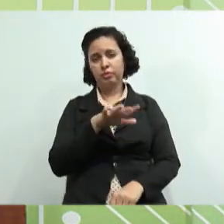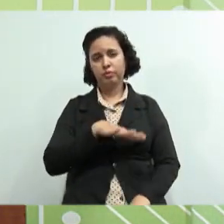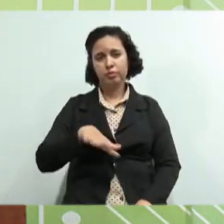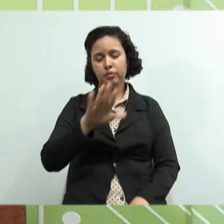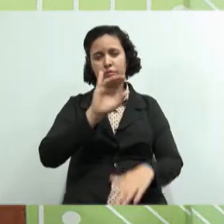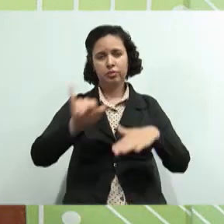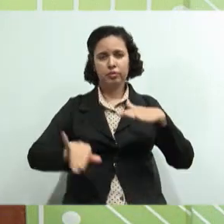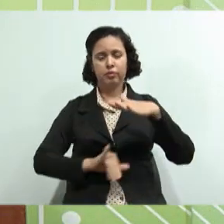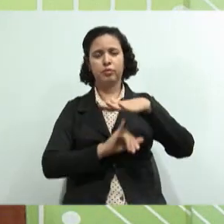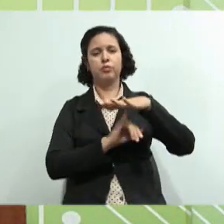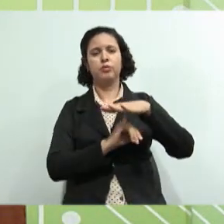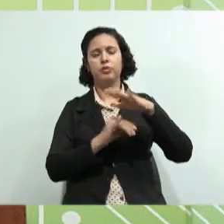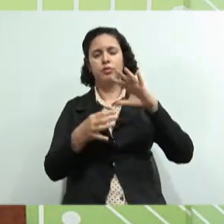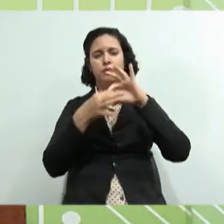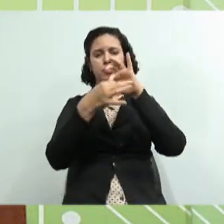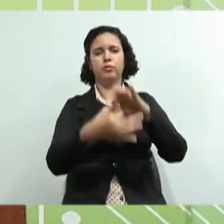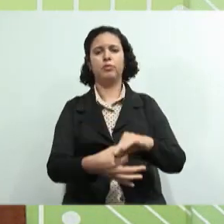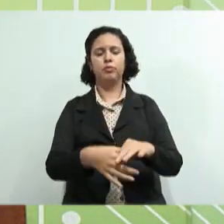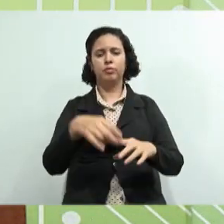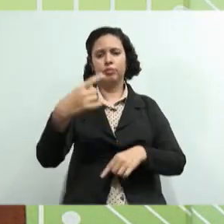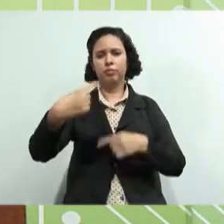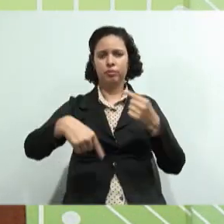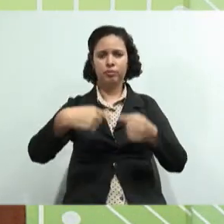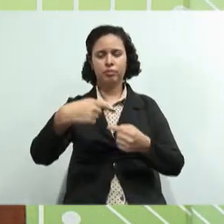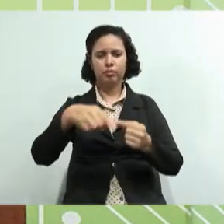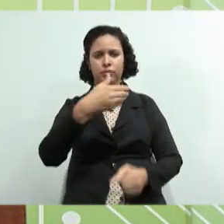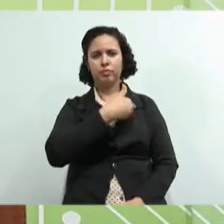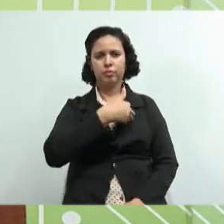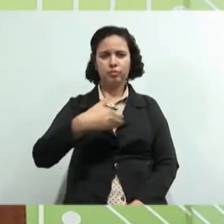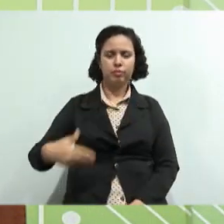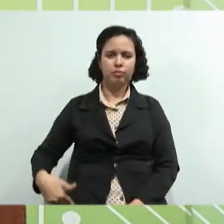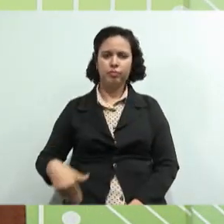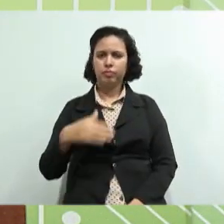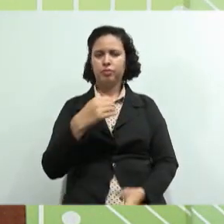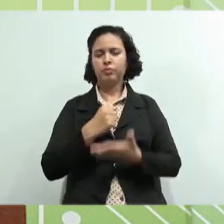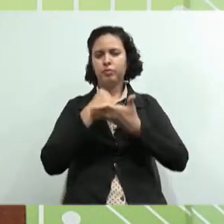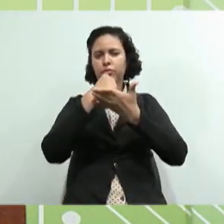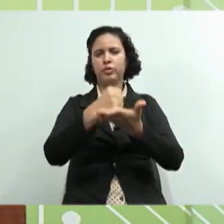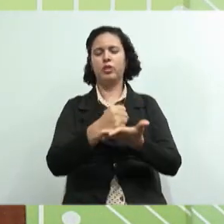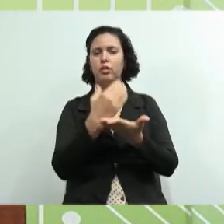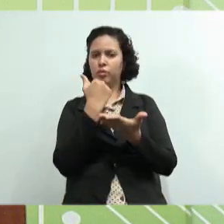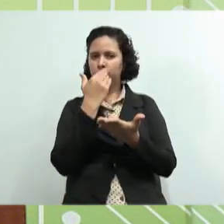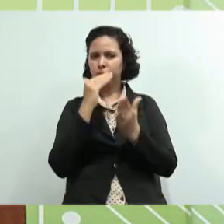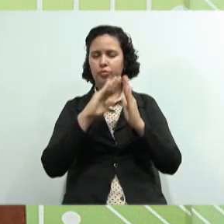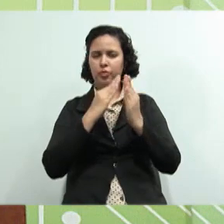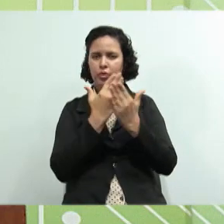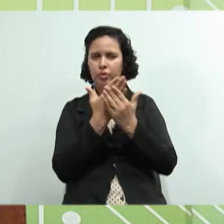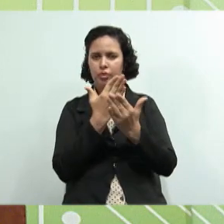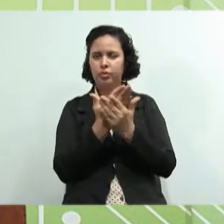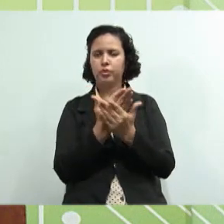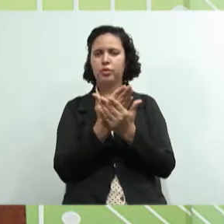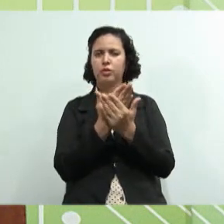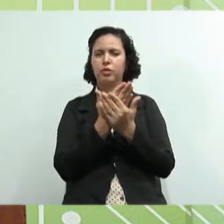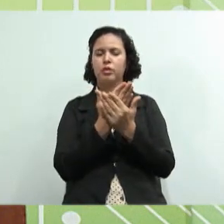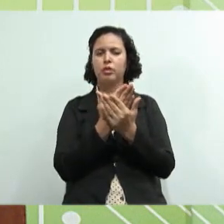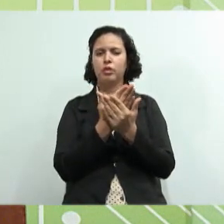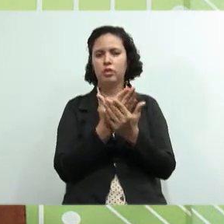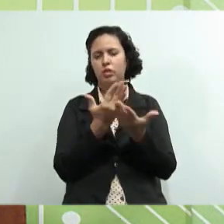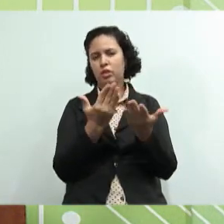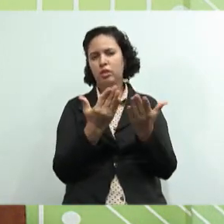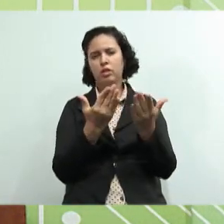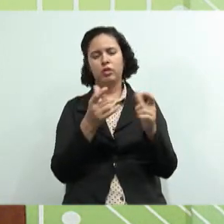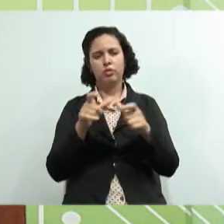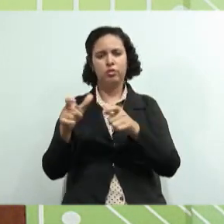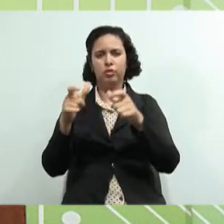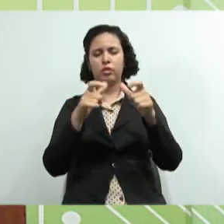aqueles ligados às políticas públicas, que vão levar, por exemplo, merenda escolar, a alimentação das creches, os restaurantes populares,